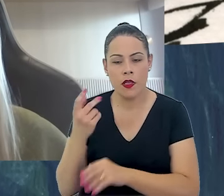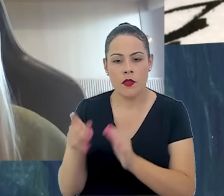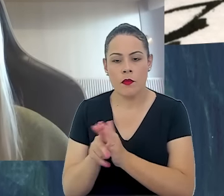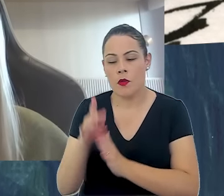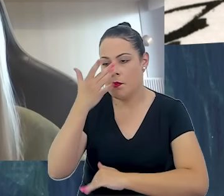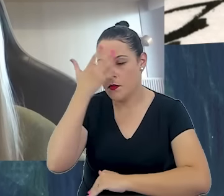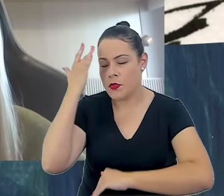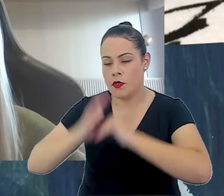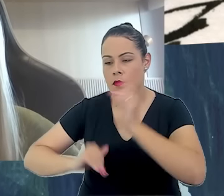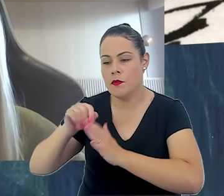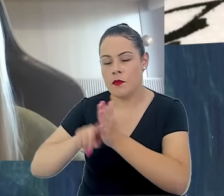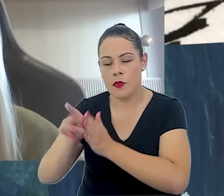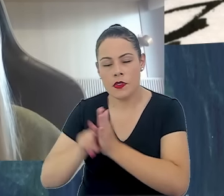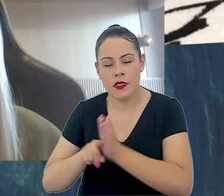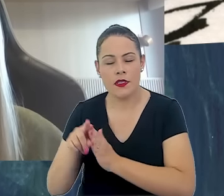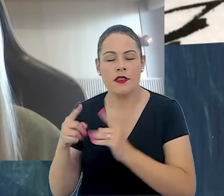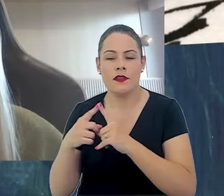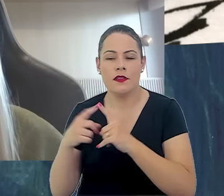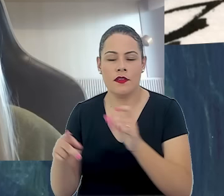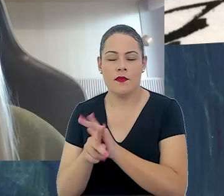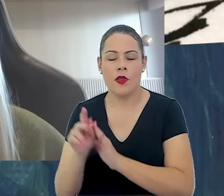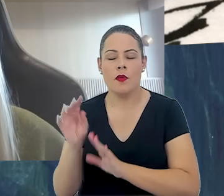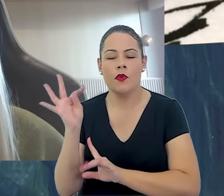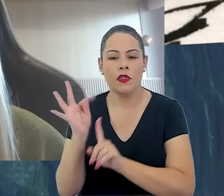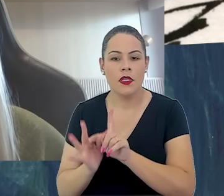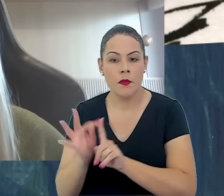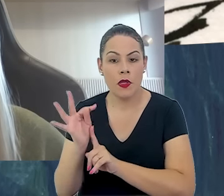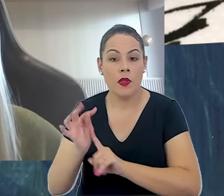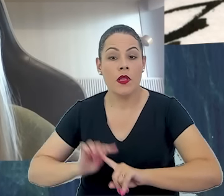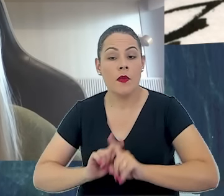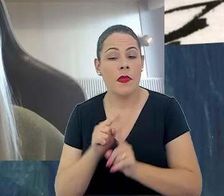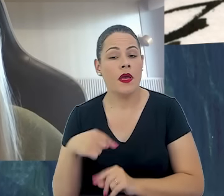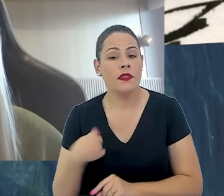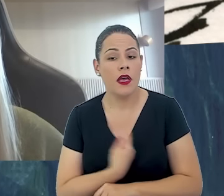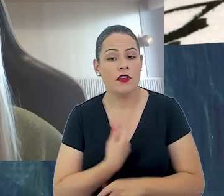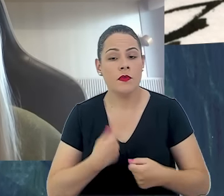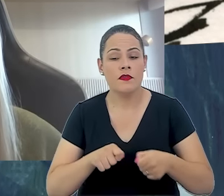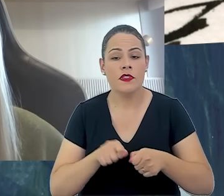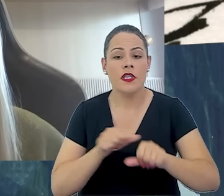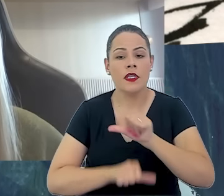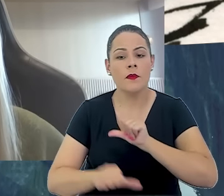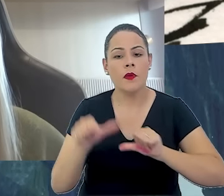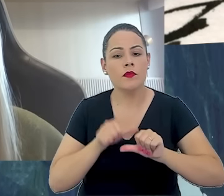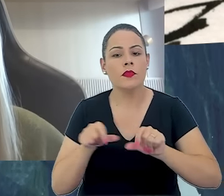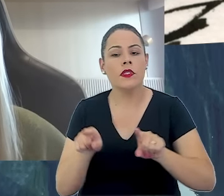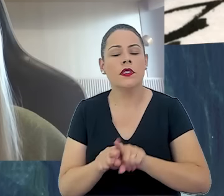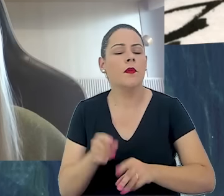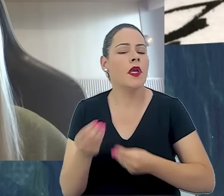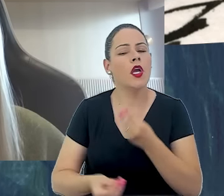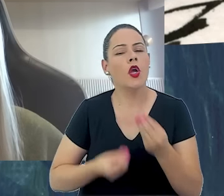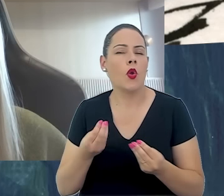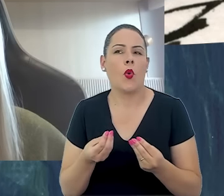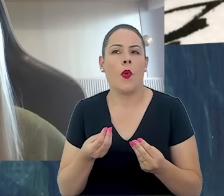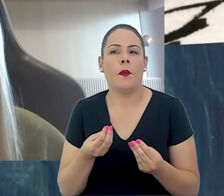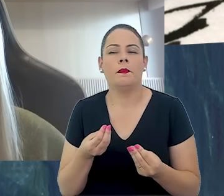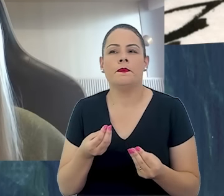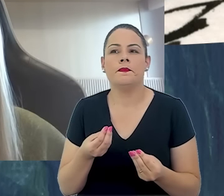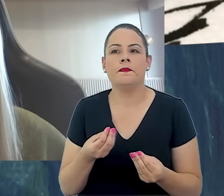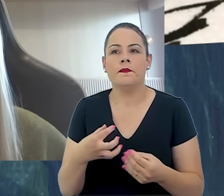estabelecido pelos climatólogos, né? Mas nós temos que fazer também uma mudança no sentido de